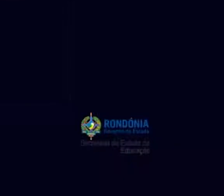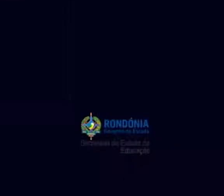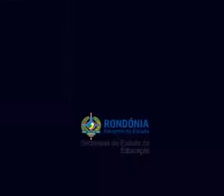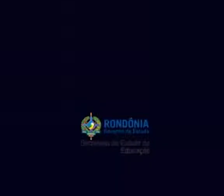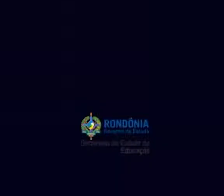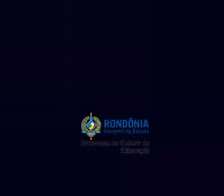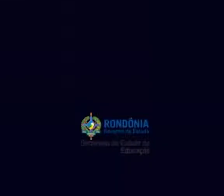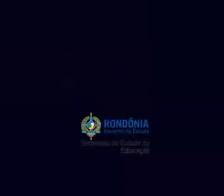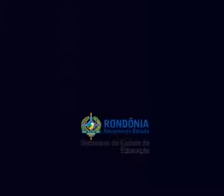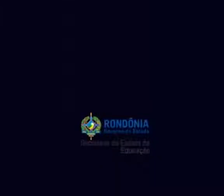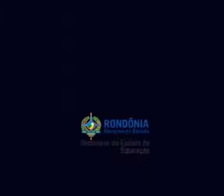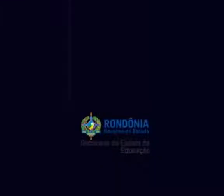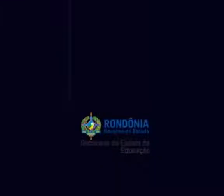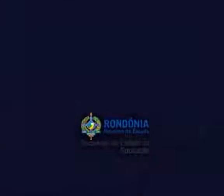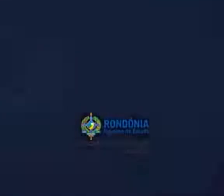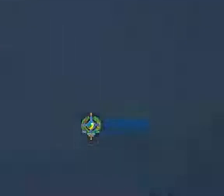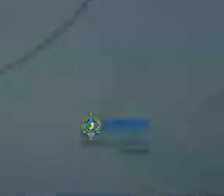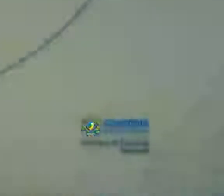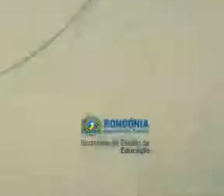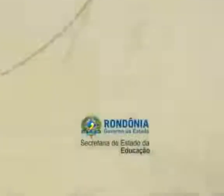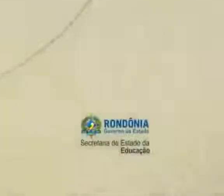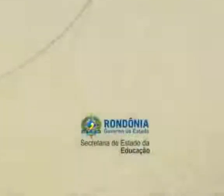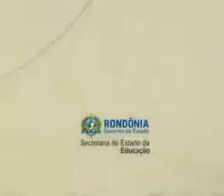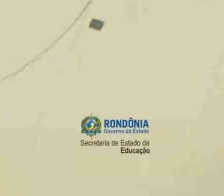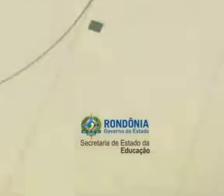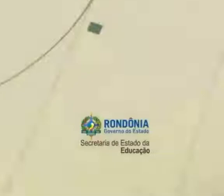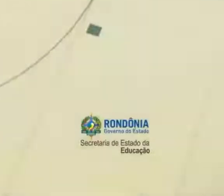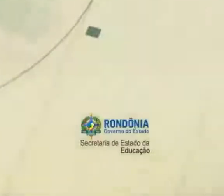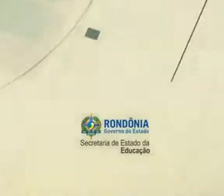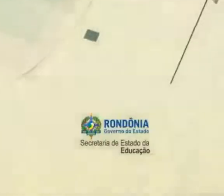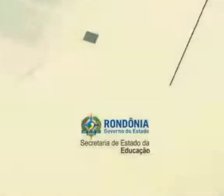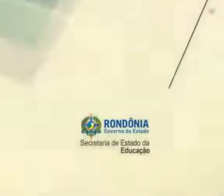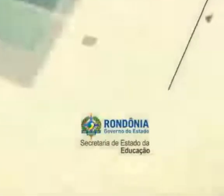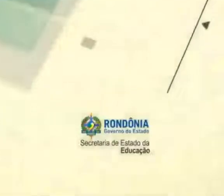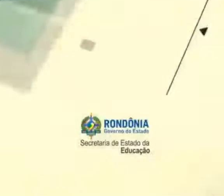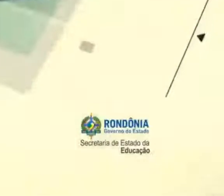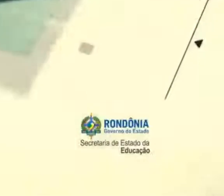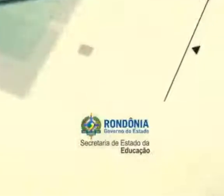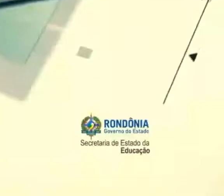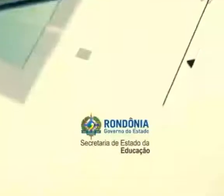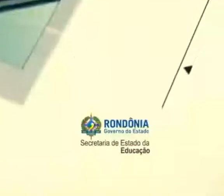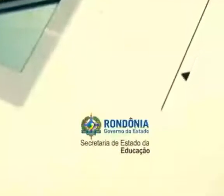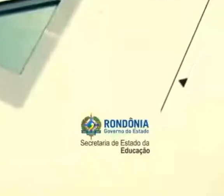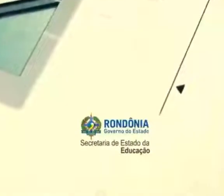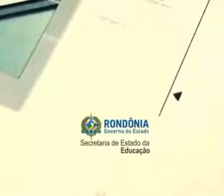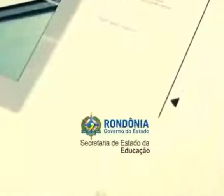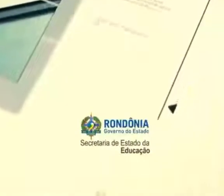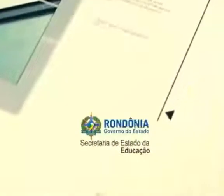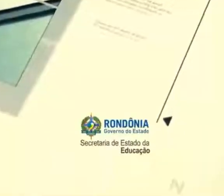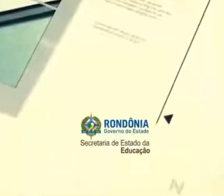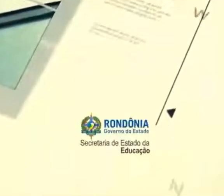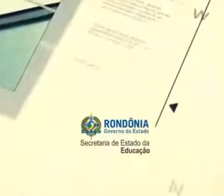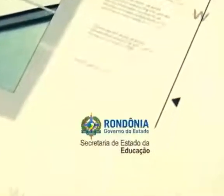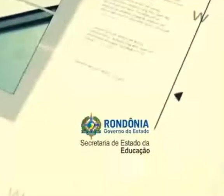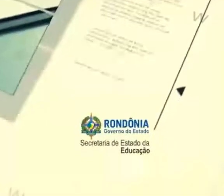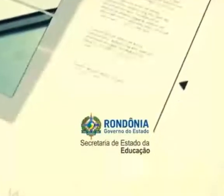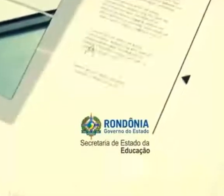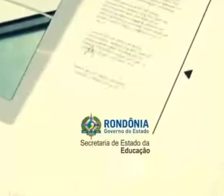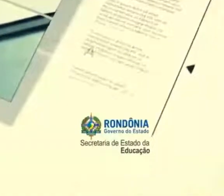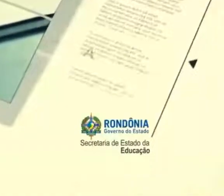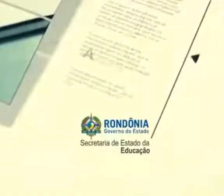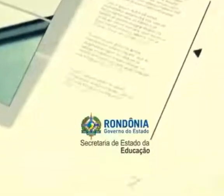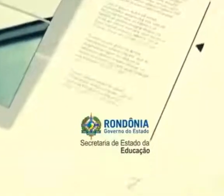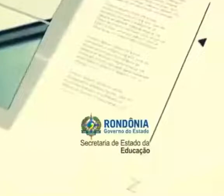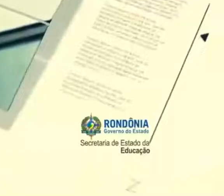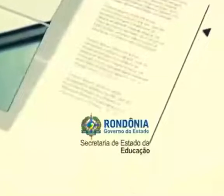Vem cá. Você saberia me dizer em que momento da sua formação começou a usar letras ou outros símbolos no lugar de números